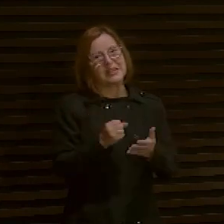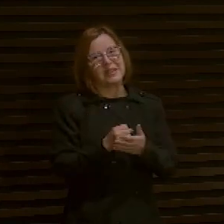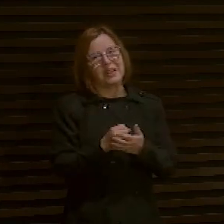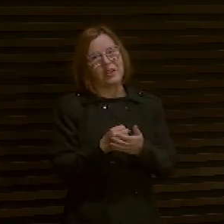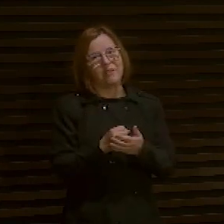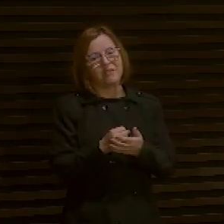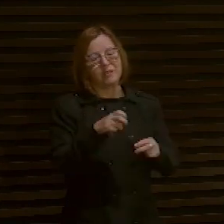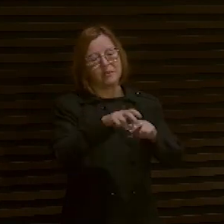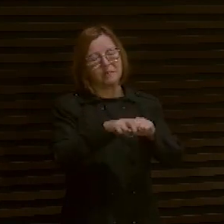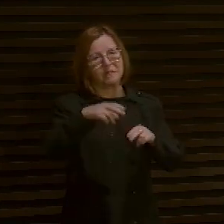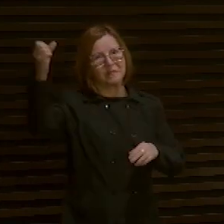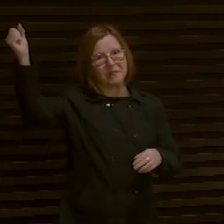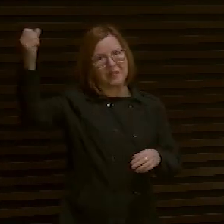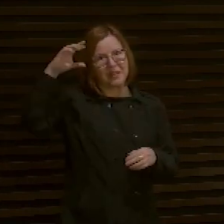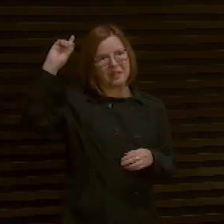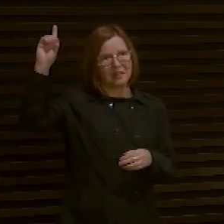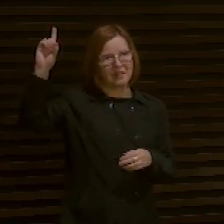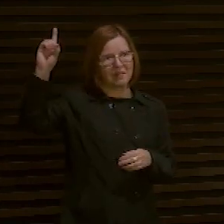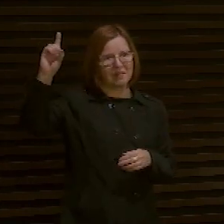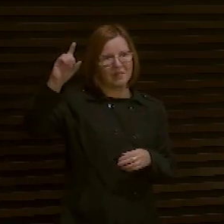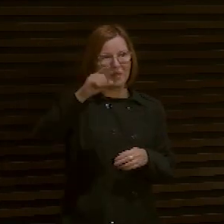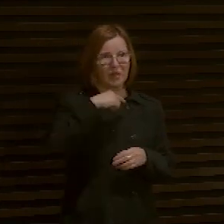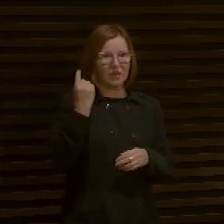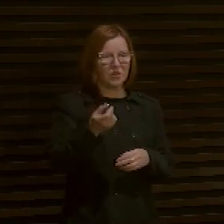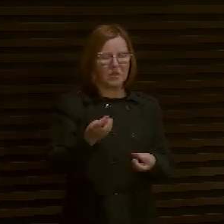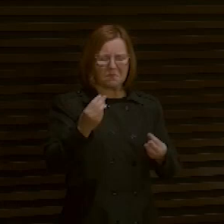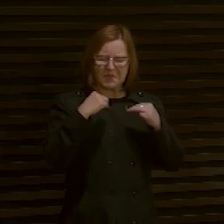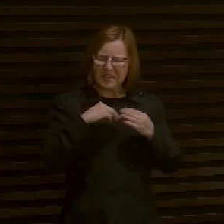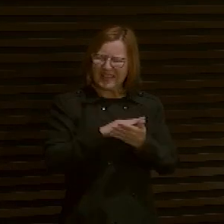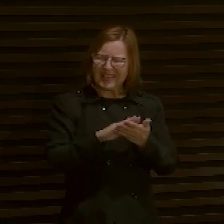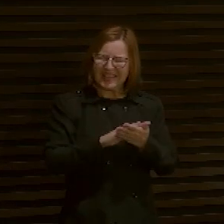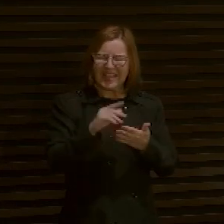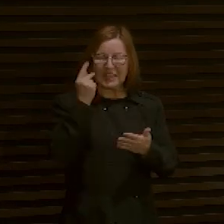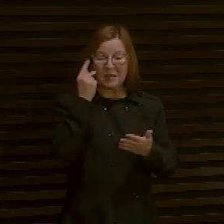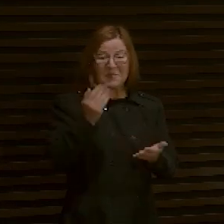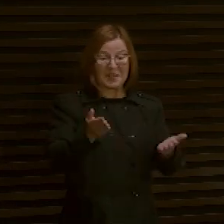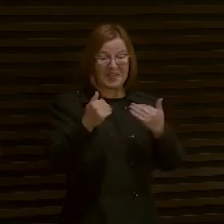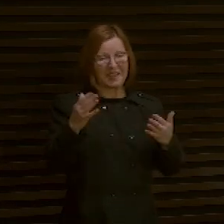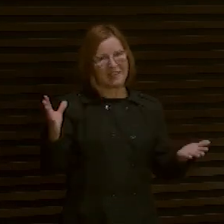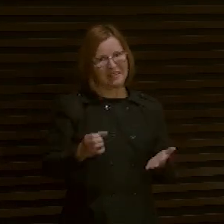graça de Deus. Nós não tínhamos mérito em nada em relação à nossa salvação.